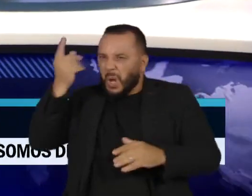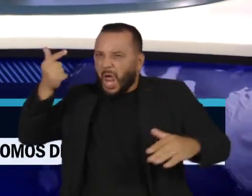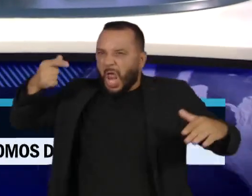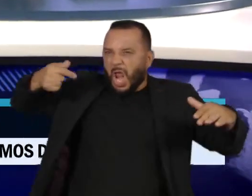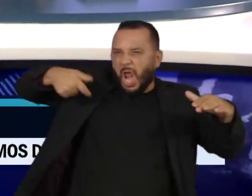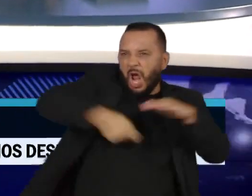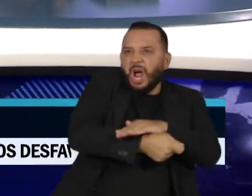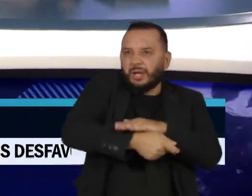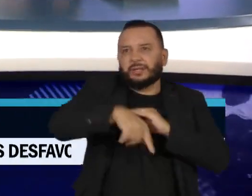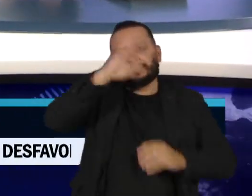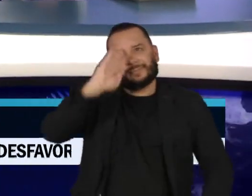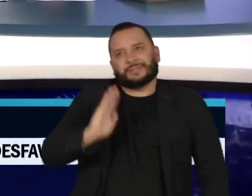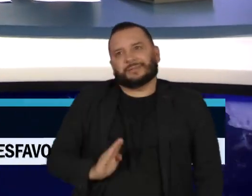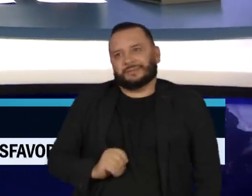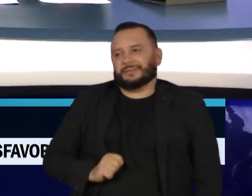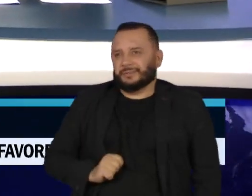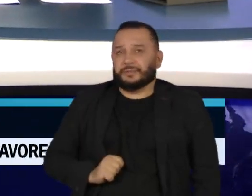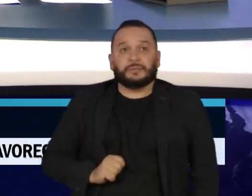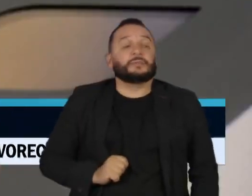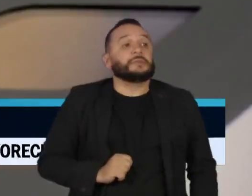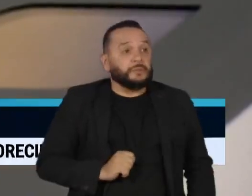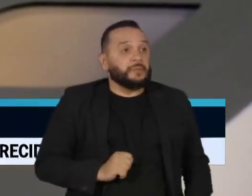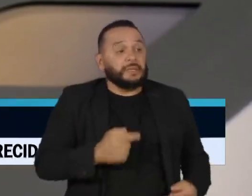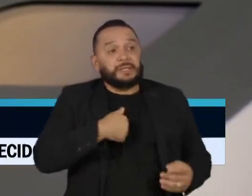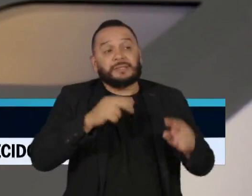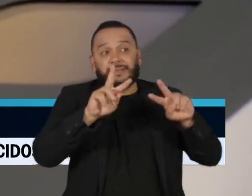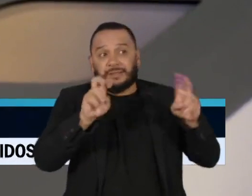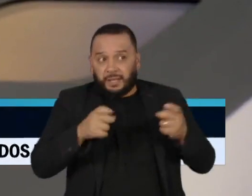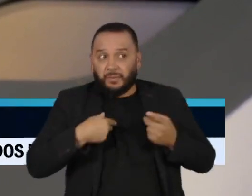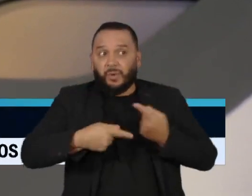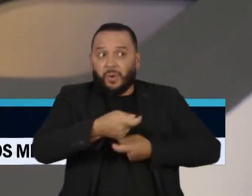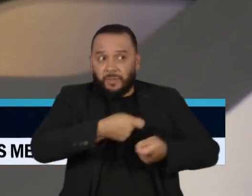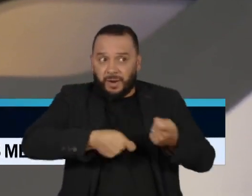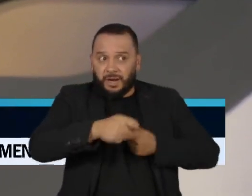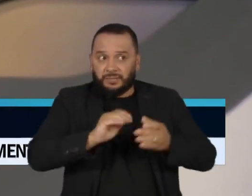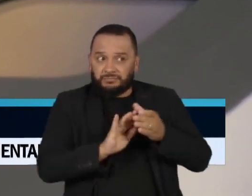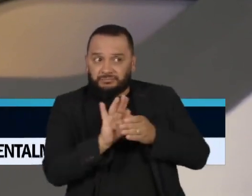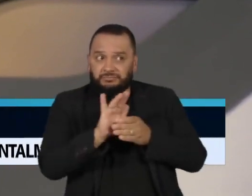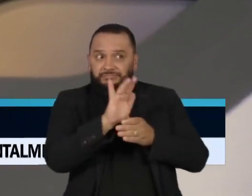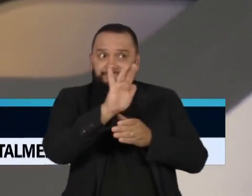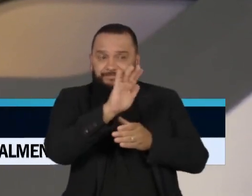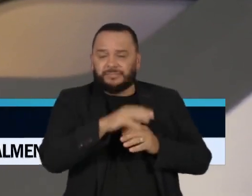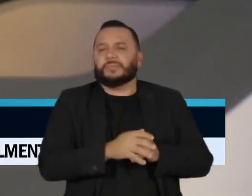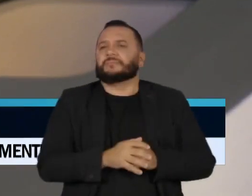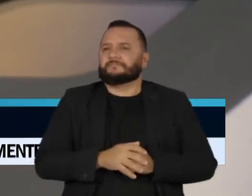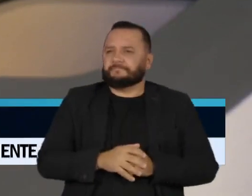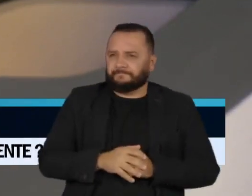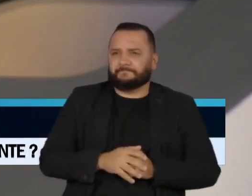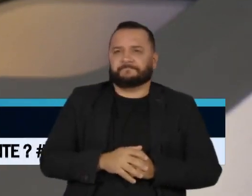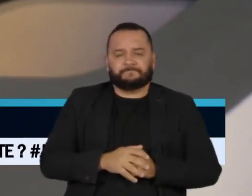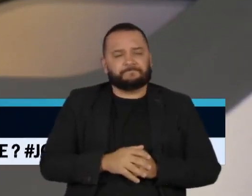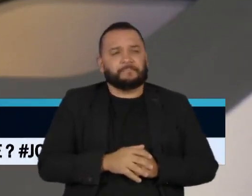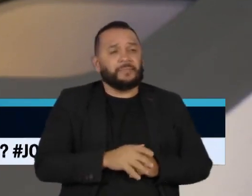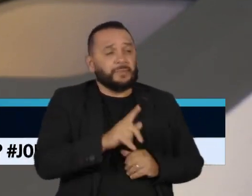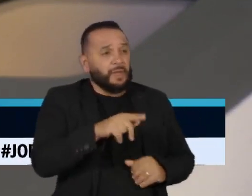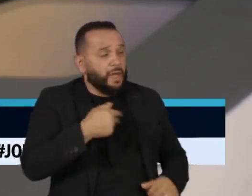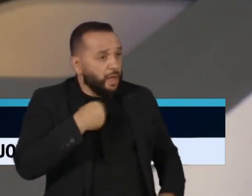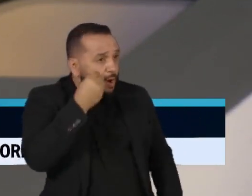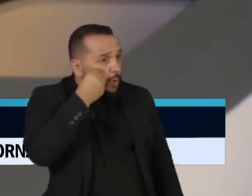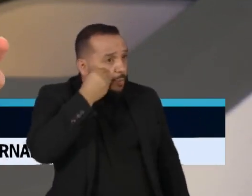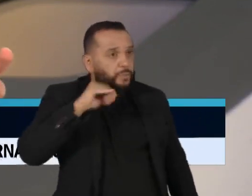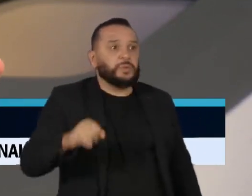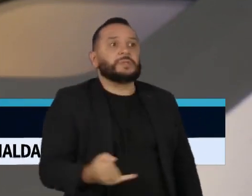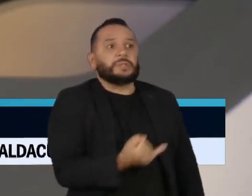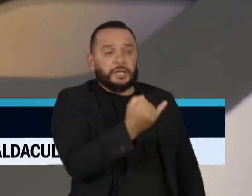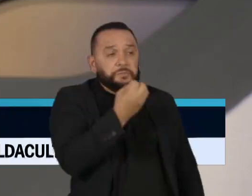o mundo inteiro né Por um lado ela é uma oportunidade Grande para o Brasil é desde que